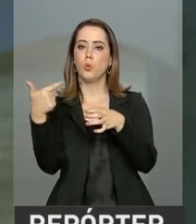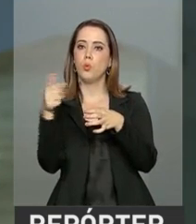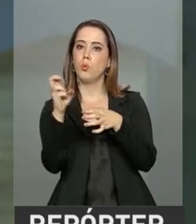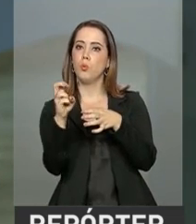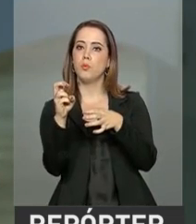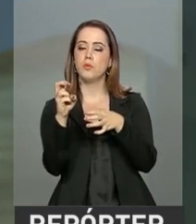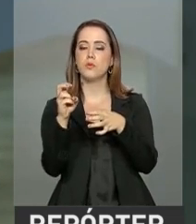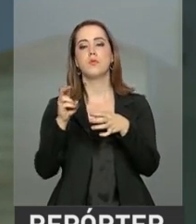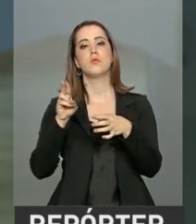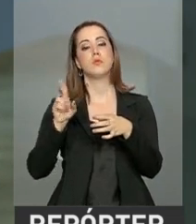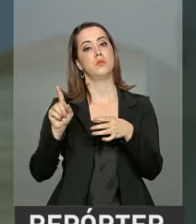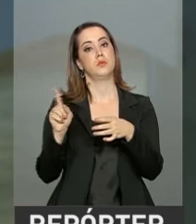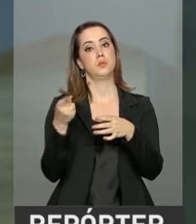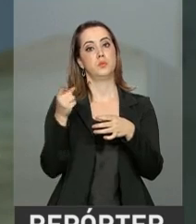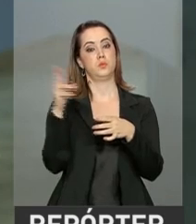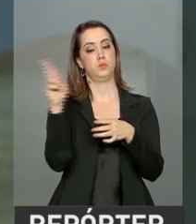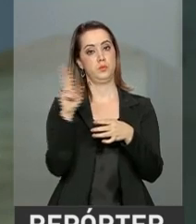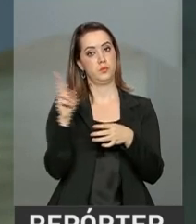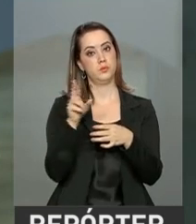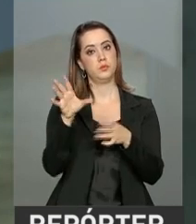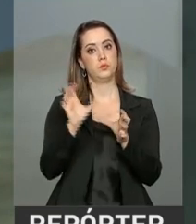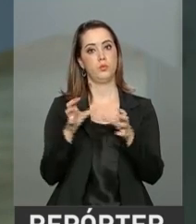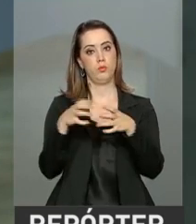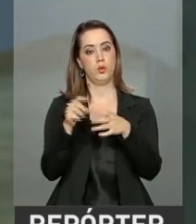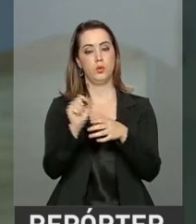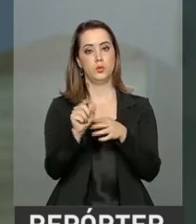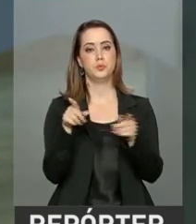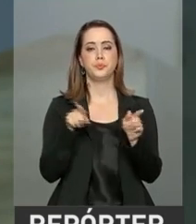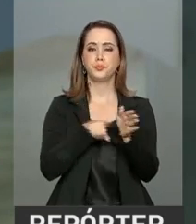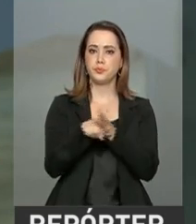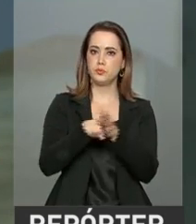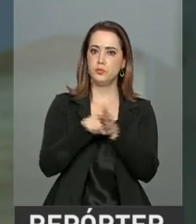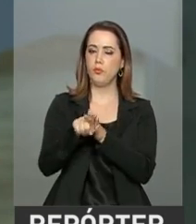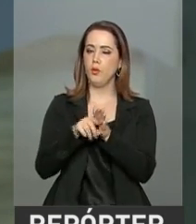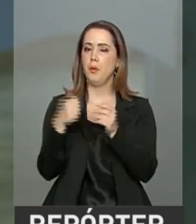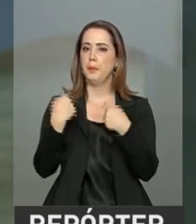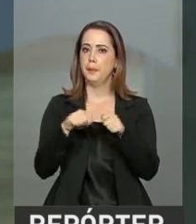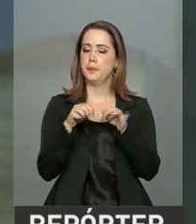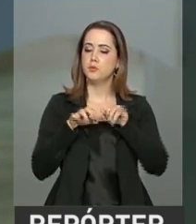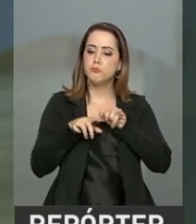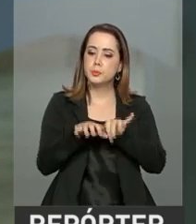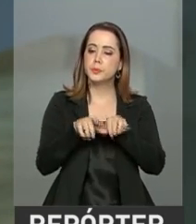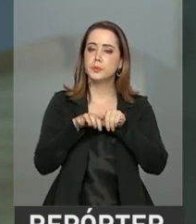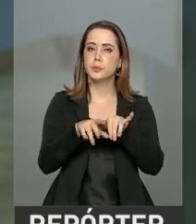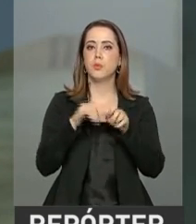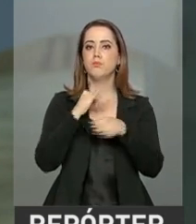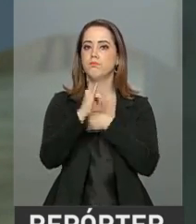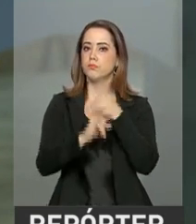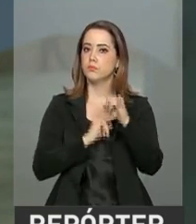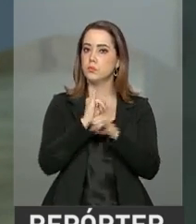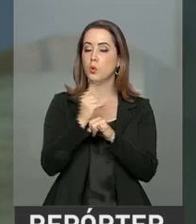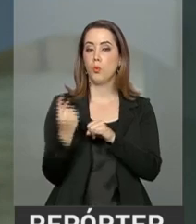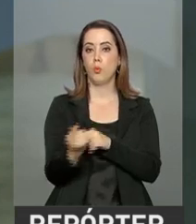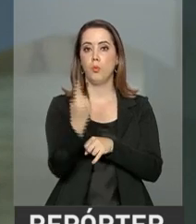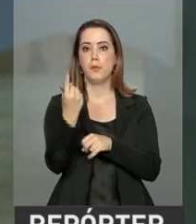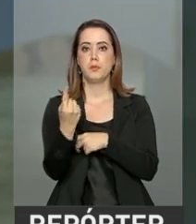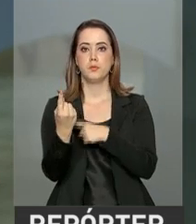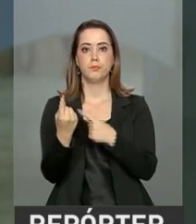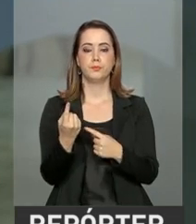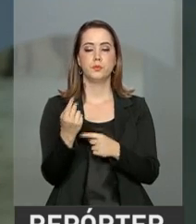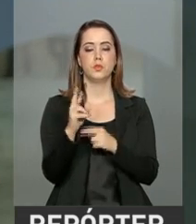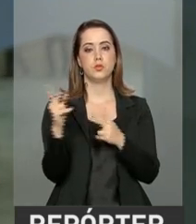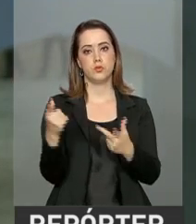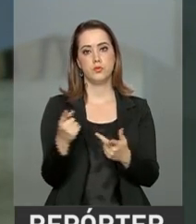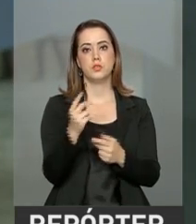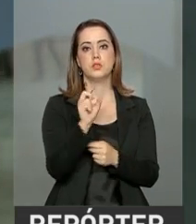instituição as propostas terão de ser cadastradas em duas plataformas online uma para cada concurso por conta disso